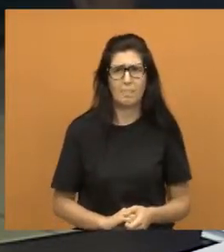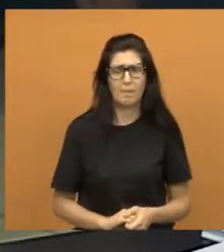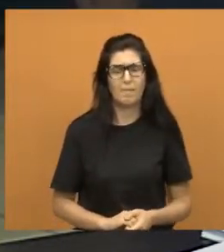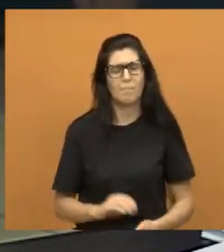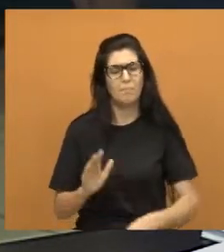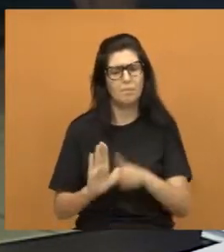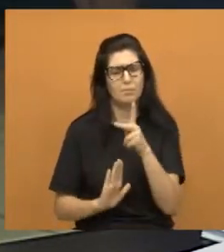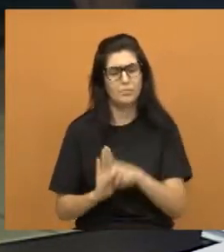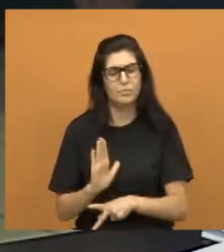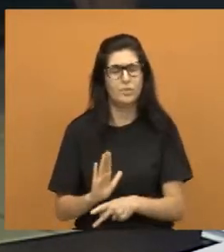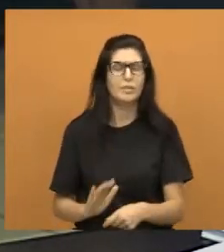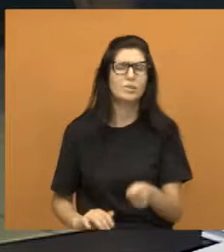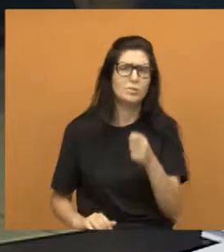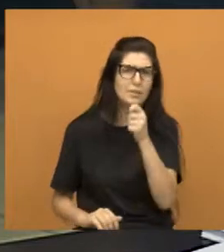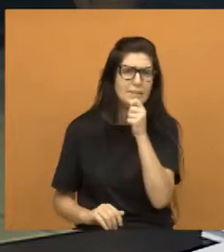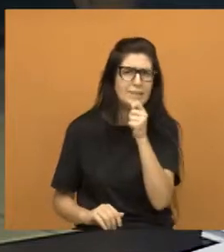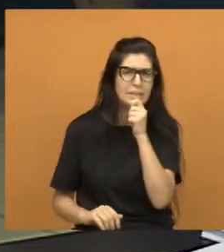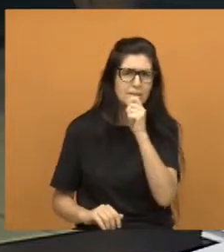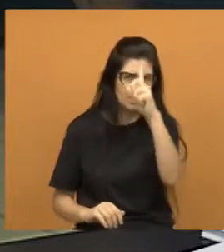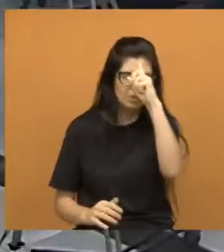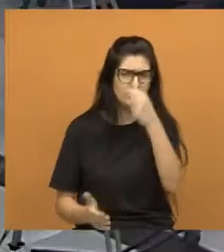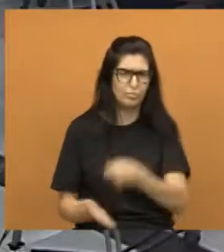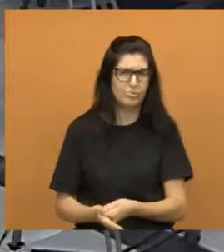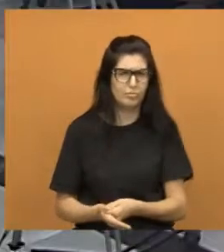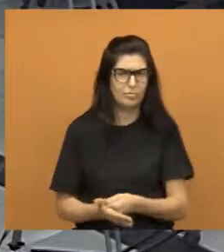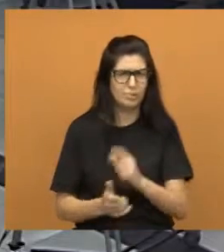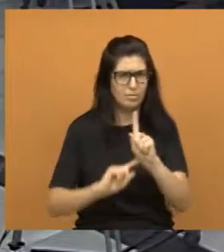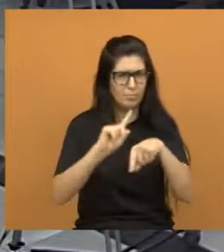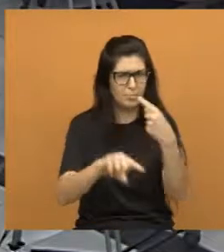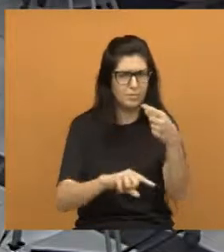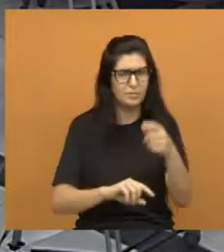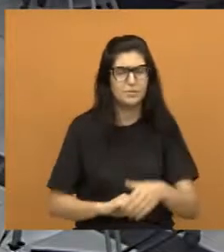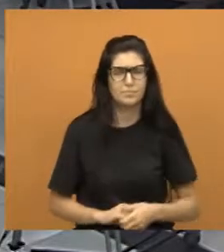Projeto continua em discussão. Simar, eu gostaria de pedir